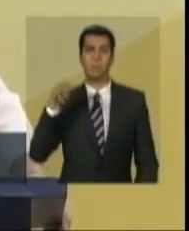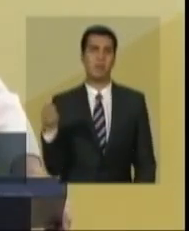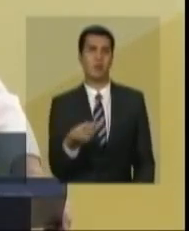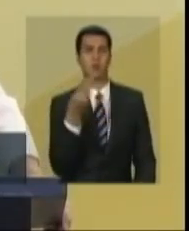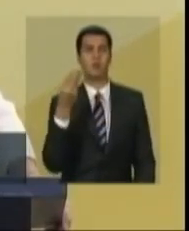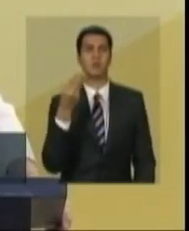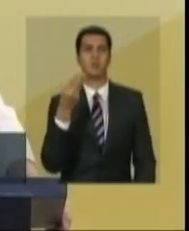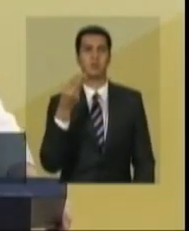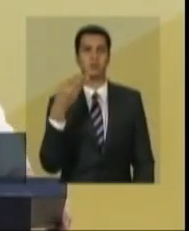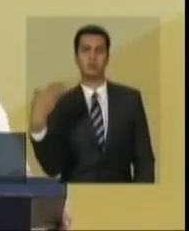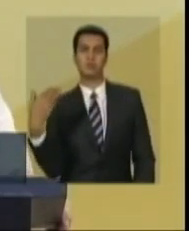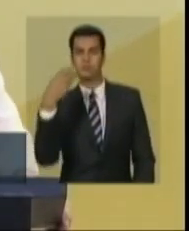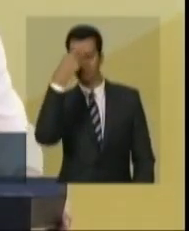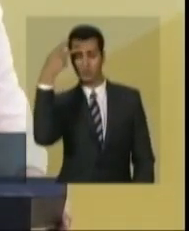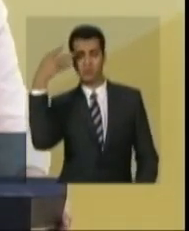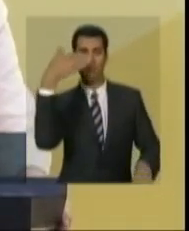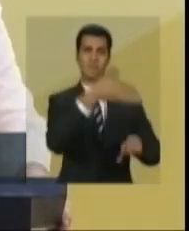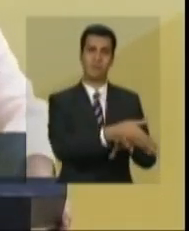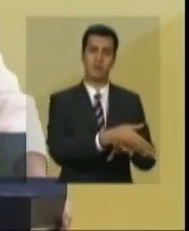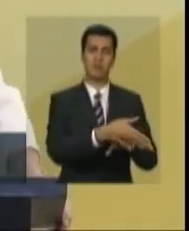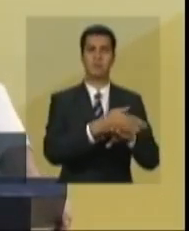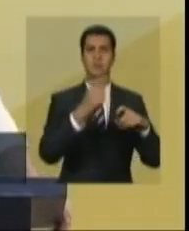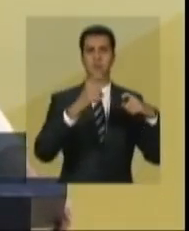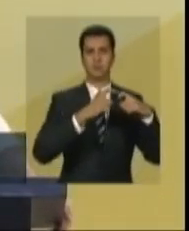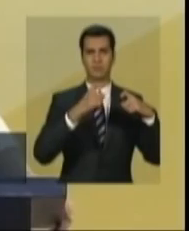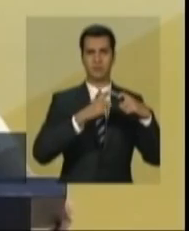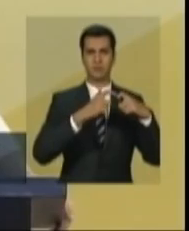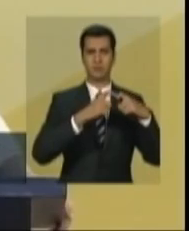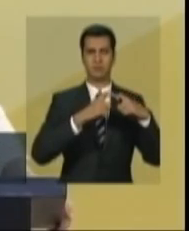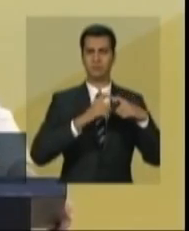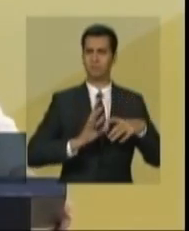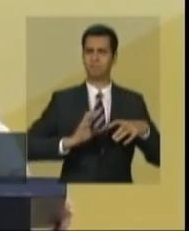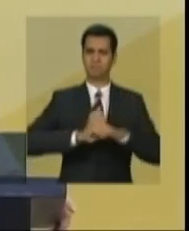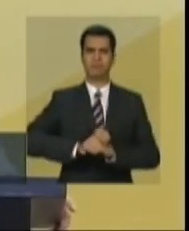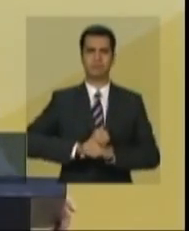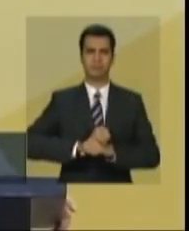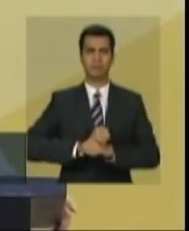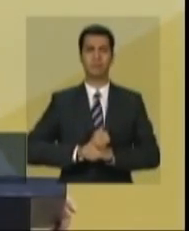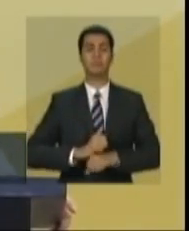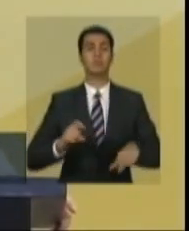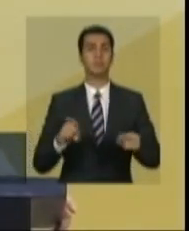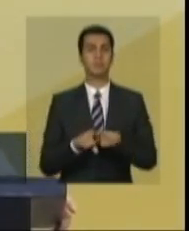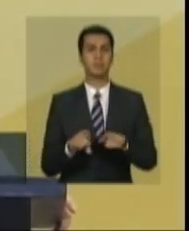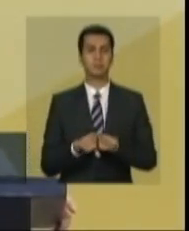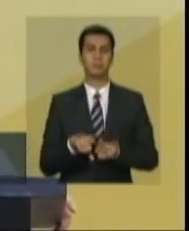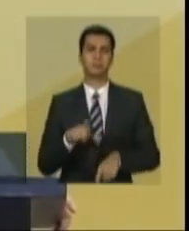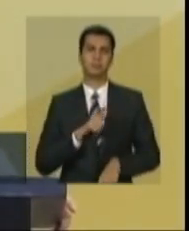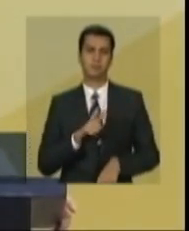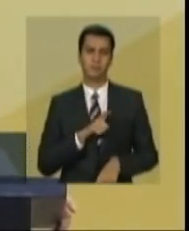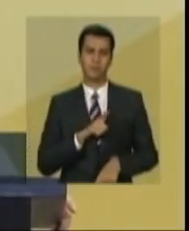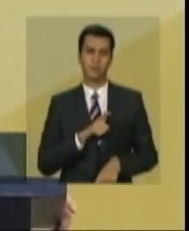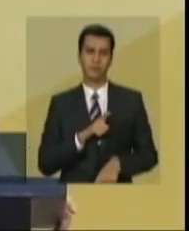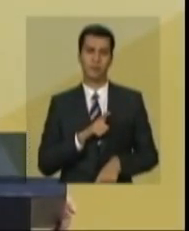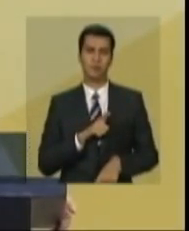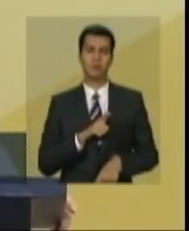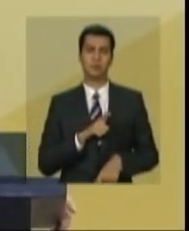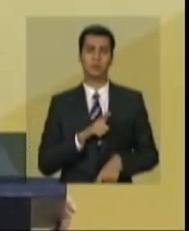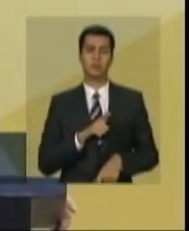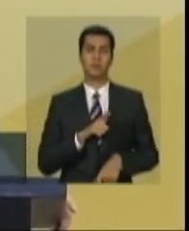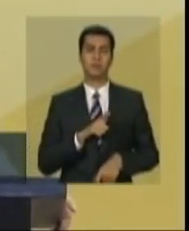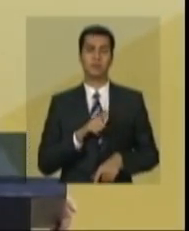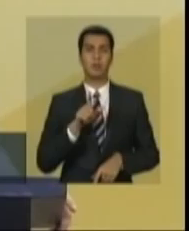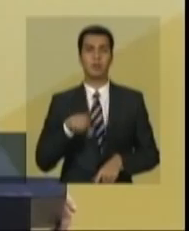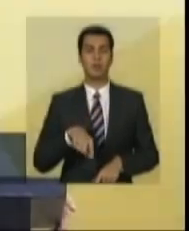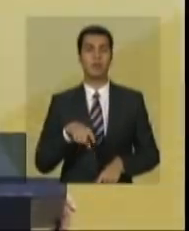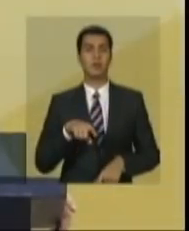anuais. Isso envolve feitos como a manutenção da maior rede de bancos